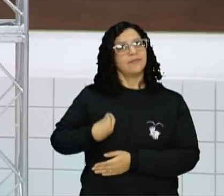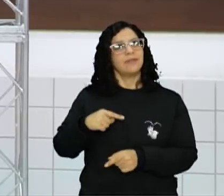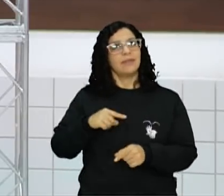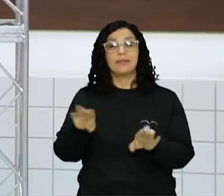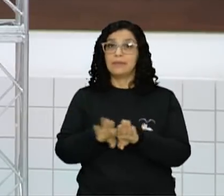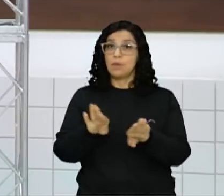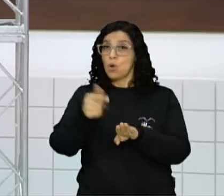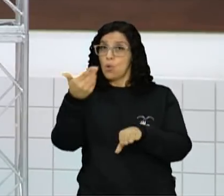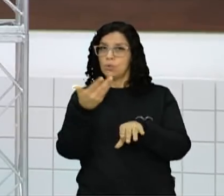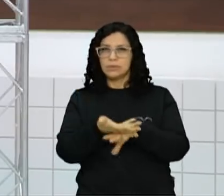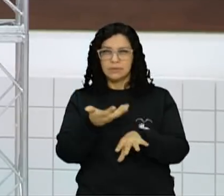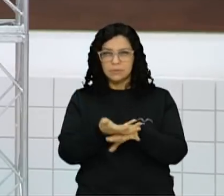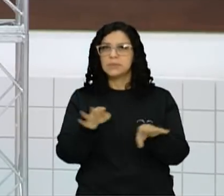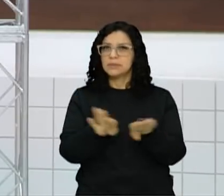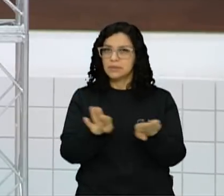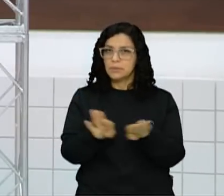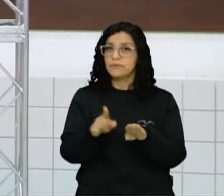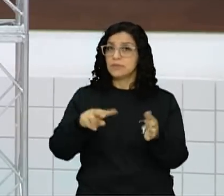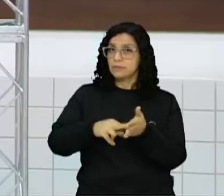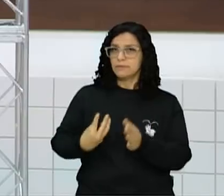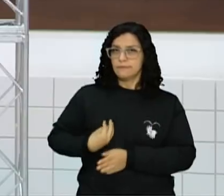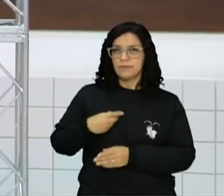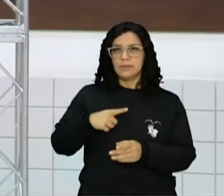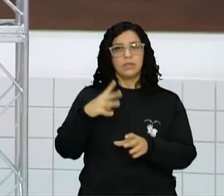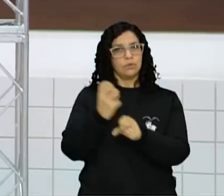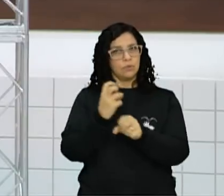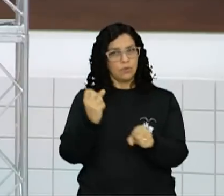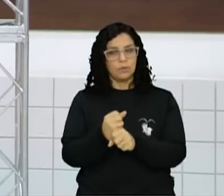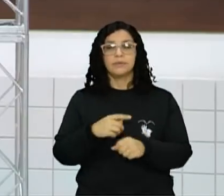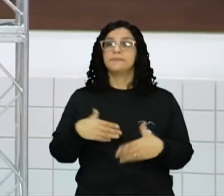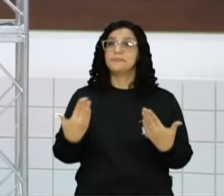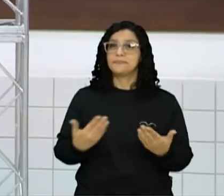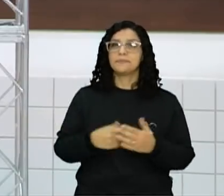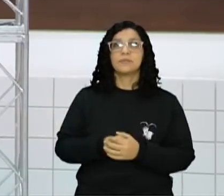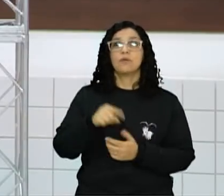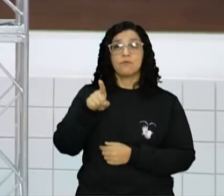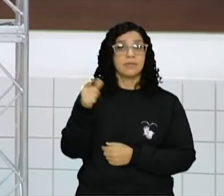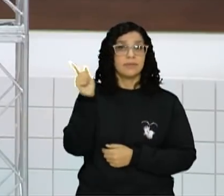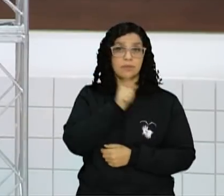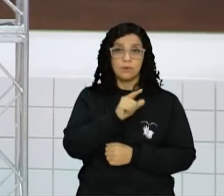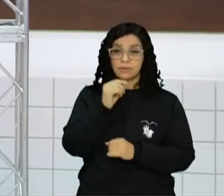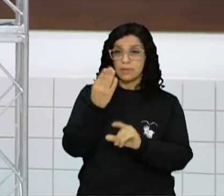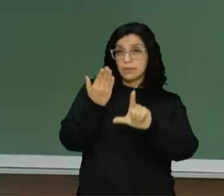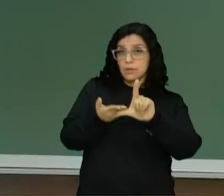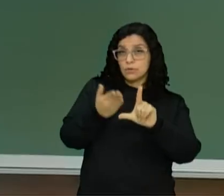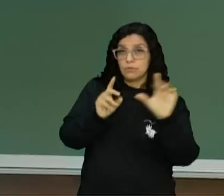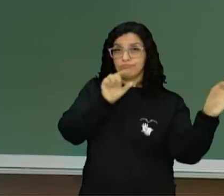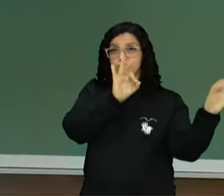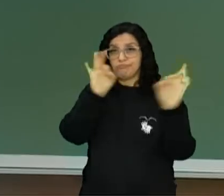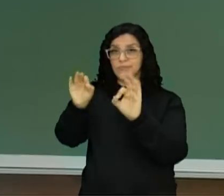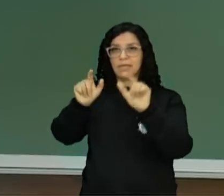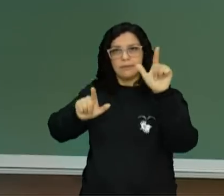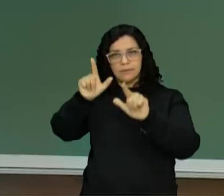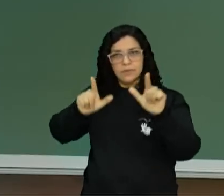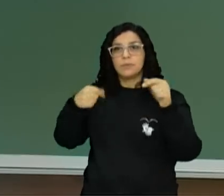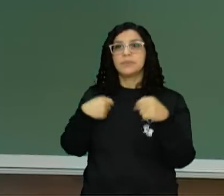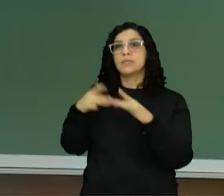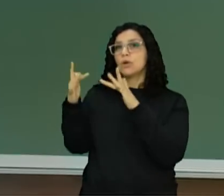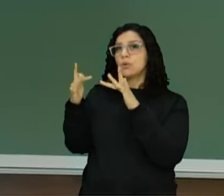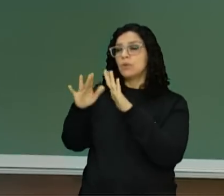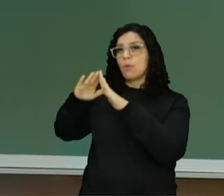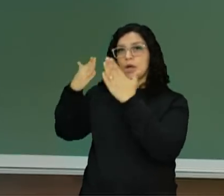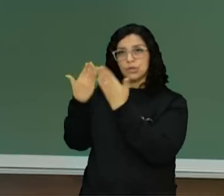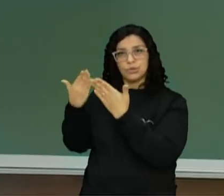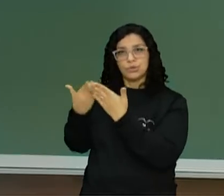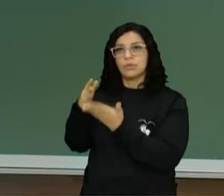outras também, para garantir a sua presença e também a sua nota. Já você que está acompanhando essa aula apenas pela televisão e não tem